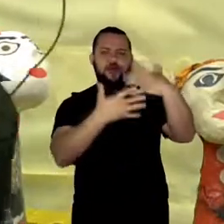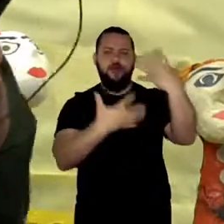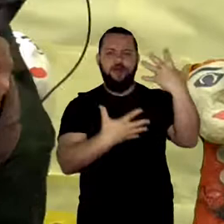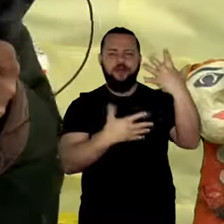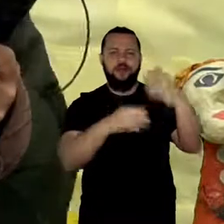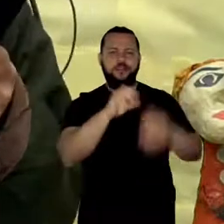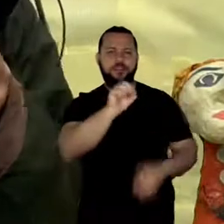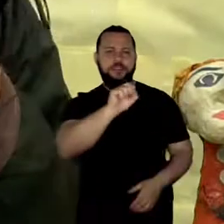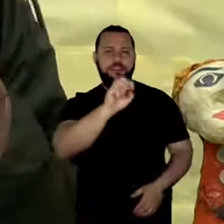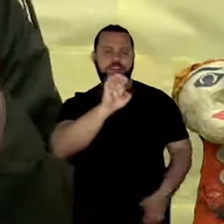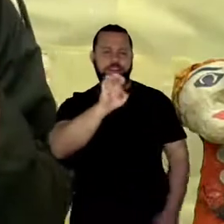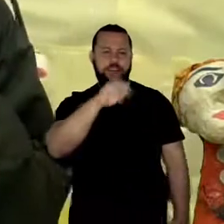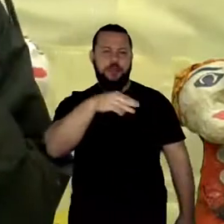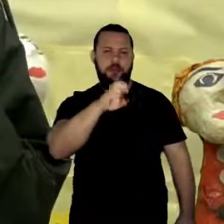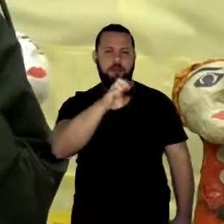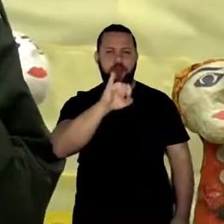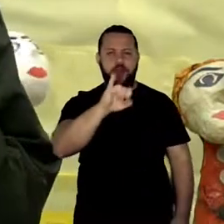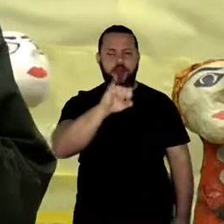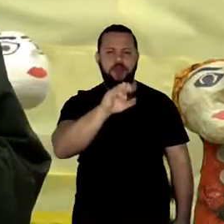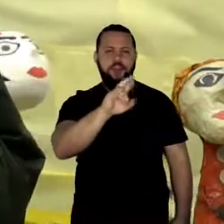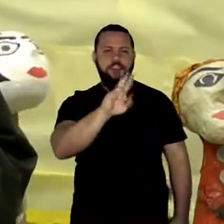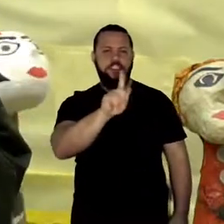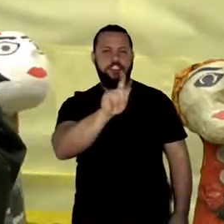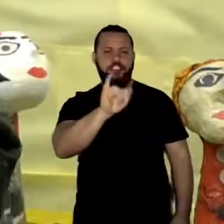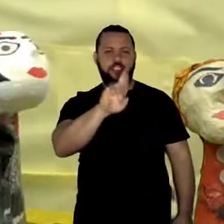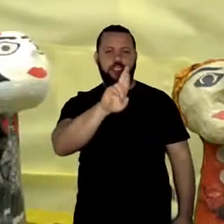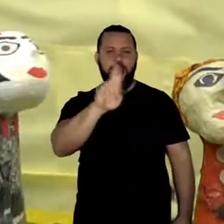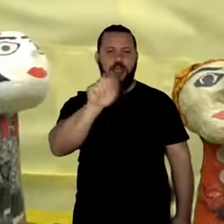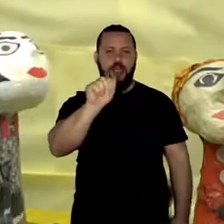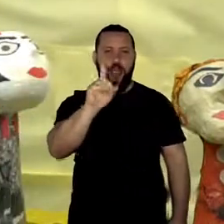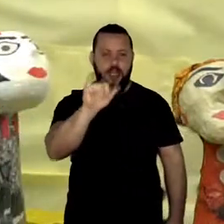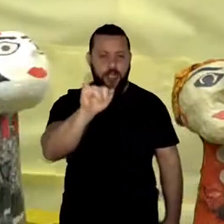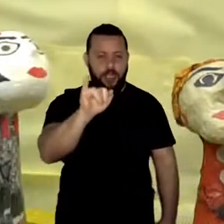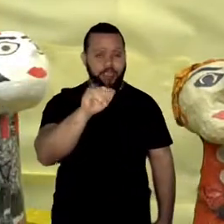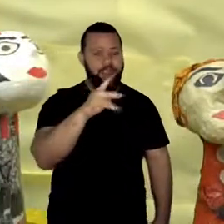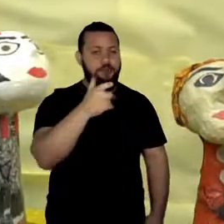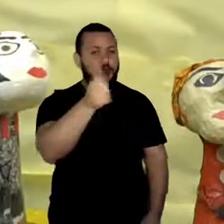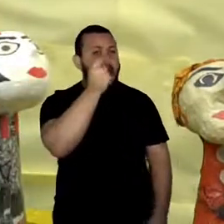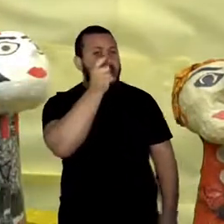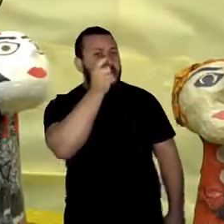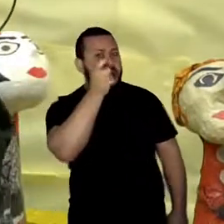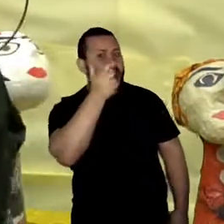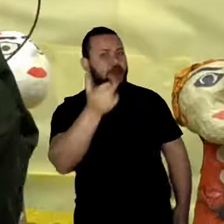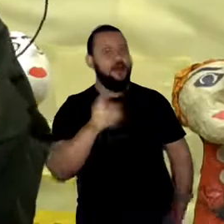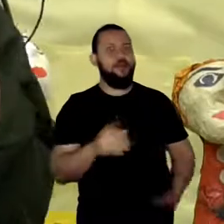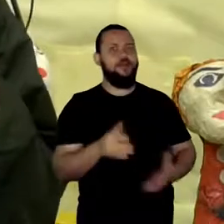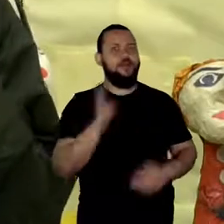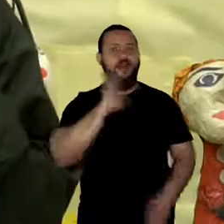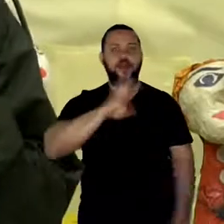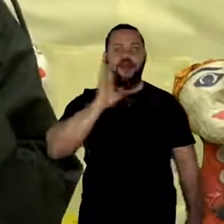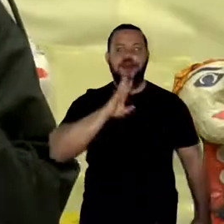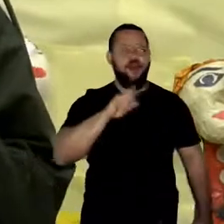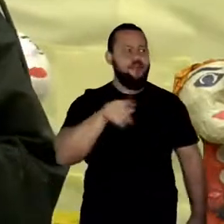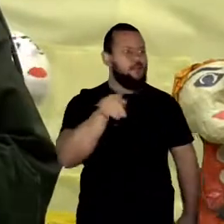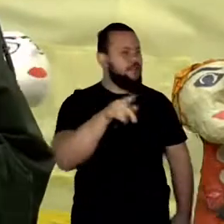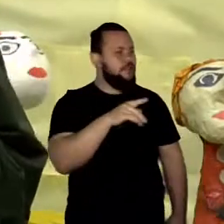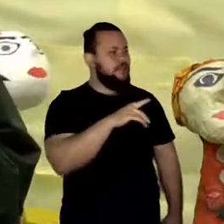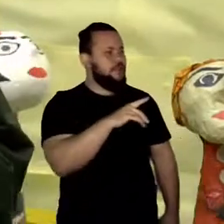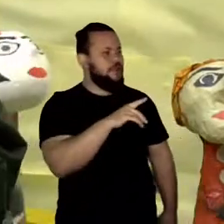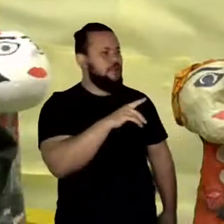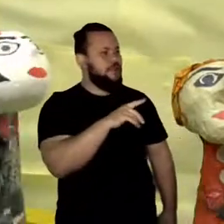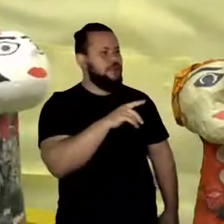aqui presente. Josiane Proença, também do CMEI de Rádio. Angelita Knapp, do